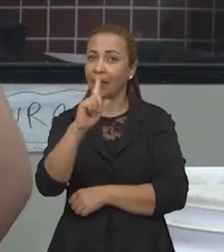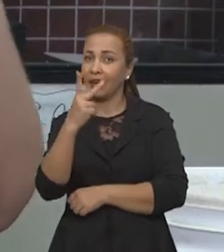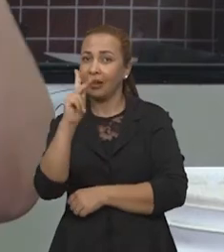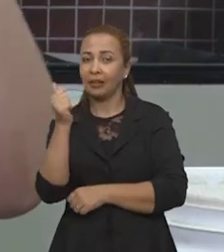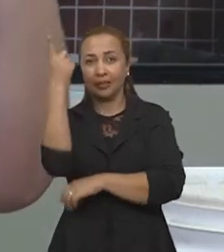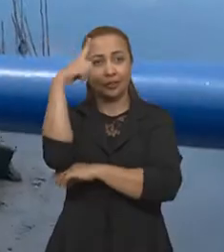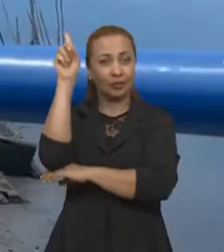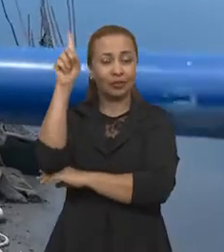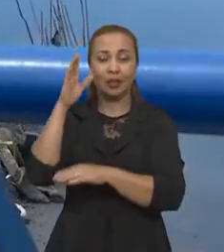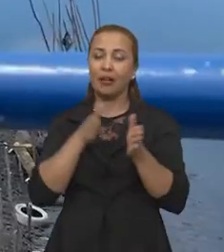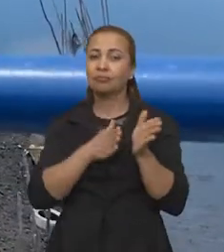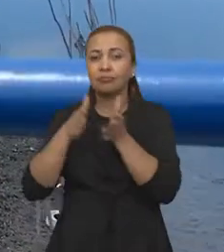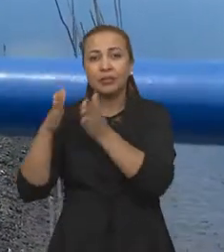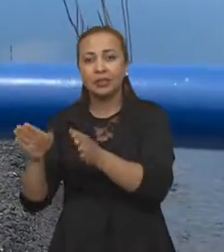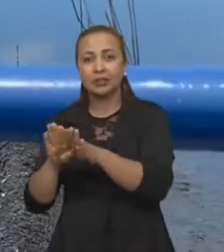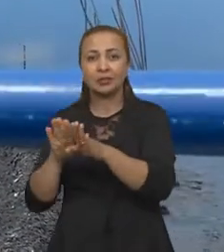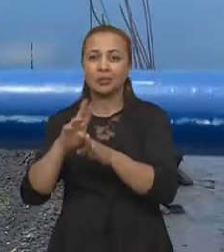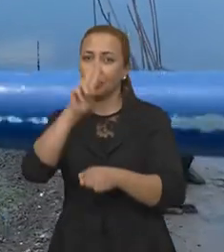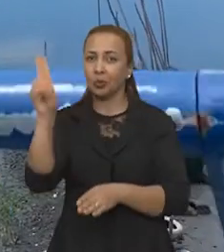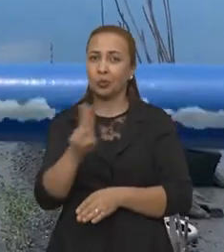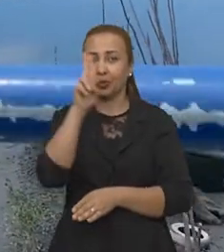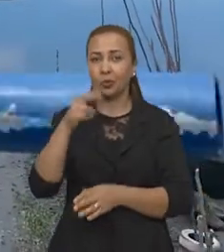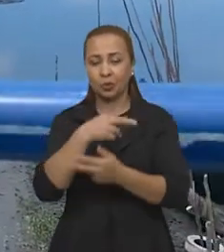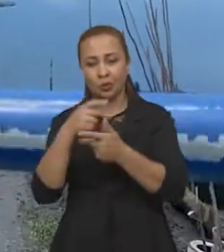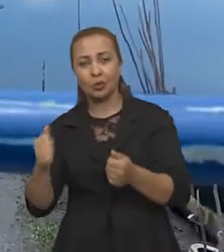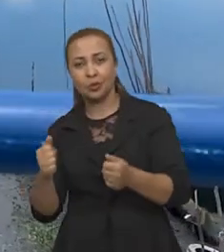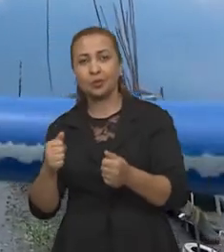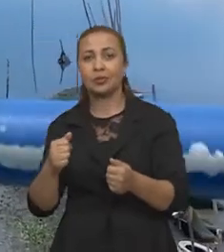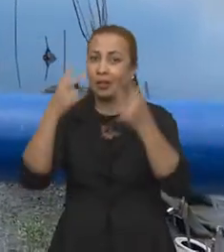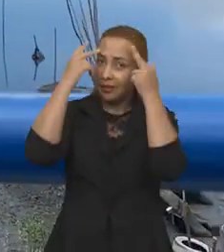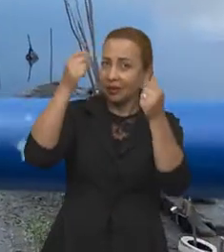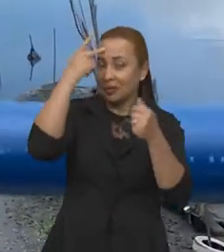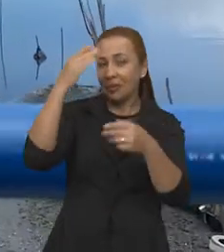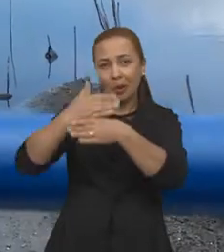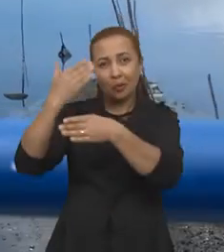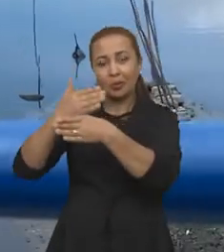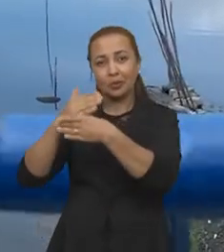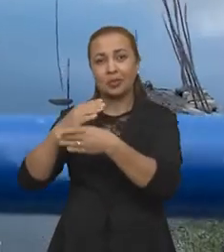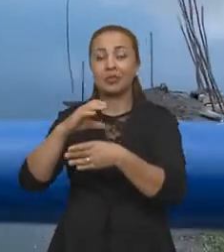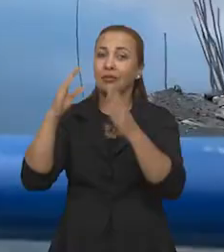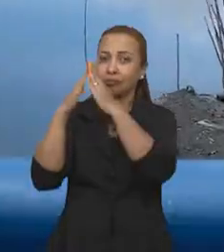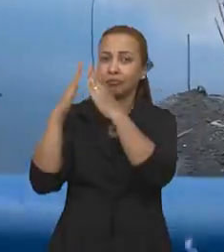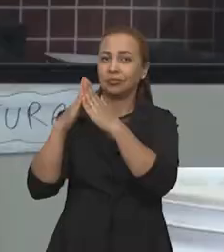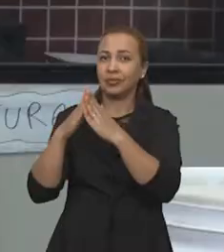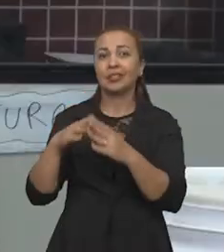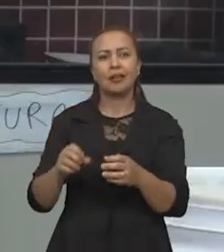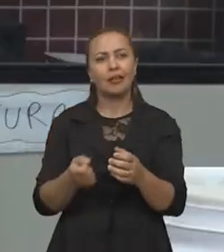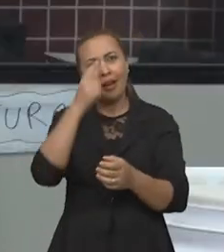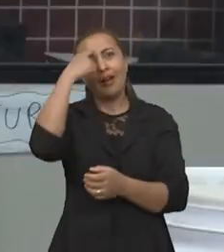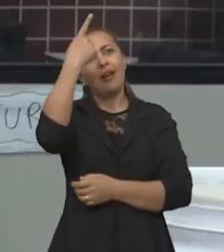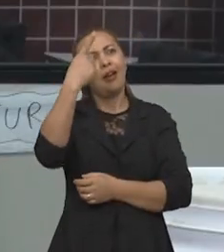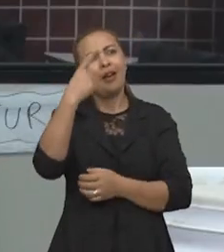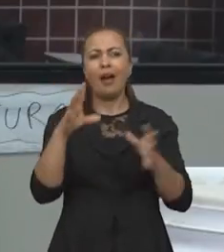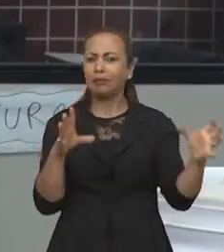Deus, em paralelo, outro problema, que é o uso abundante de recursos naturais na construção civil, surgiu a ideia de utilizar